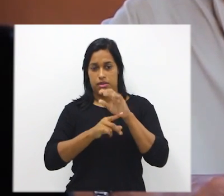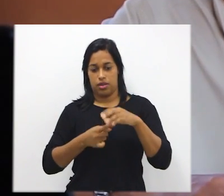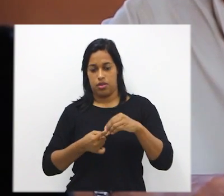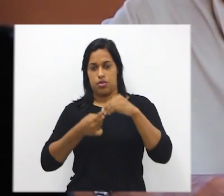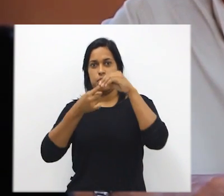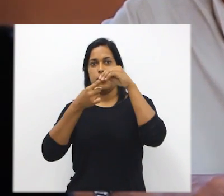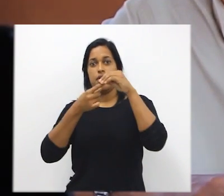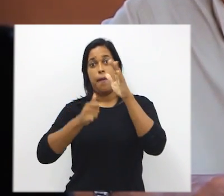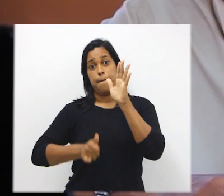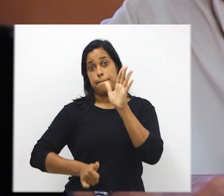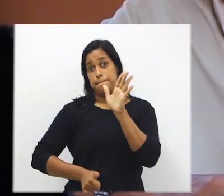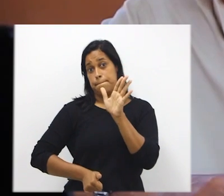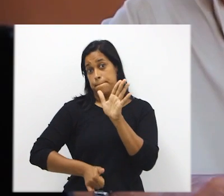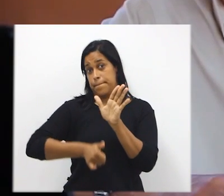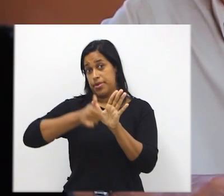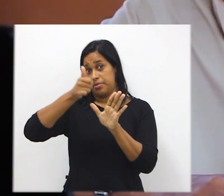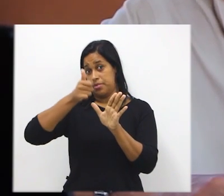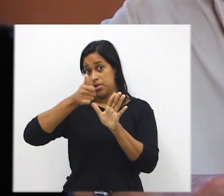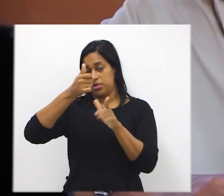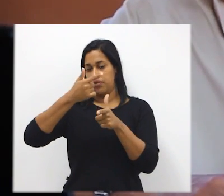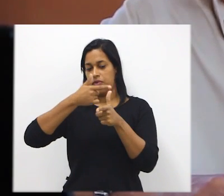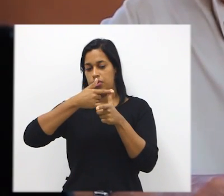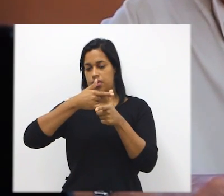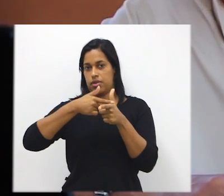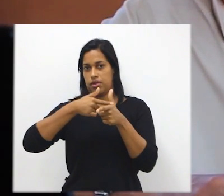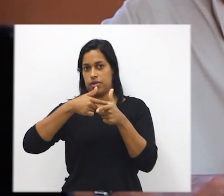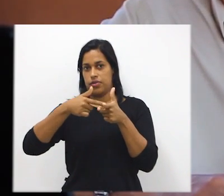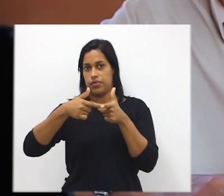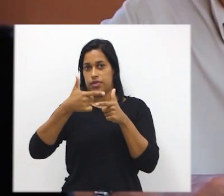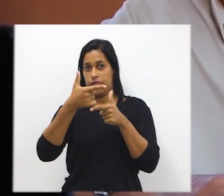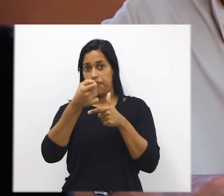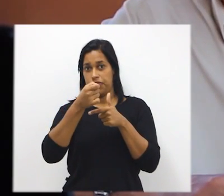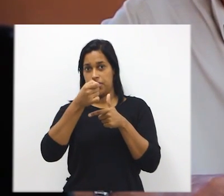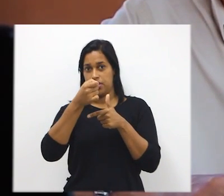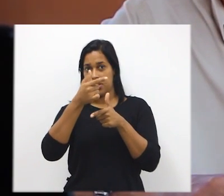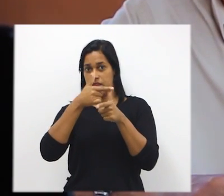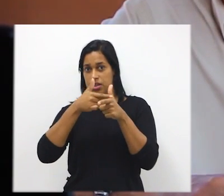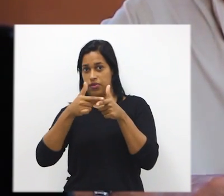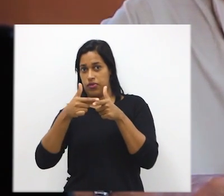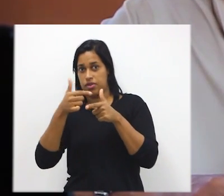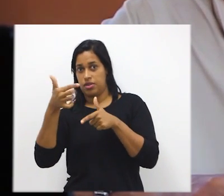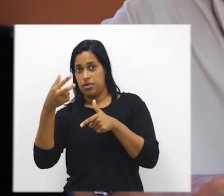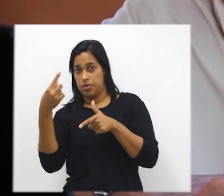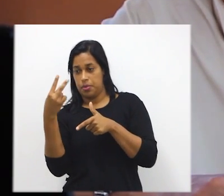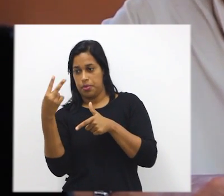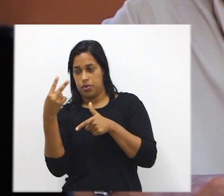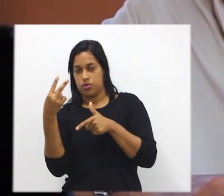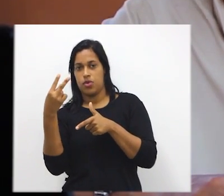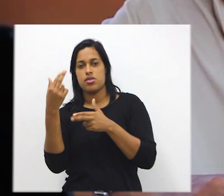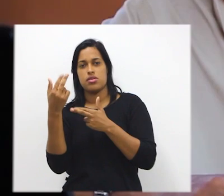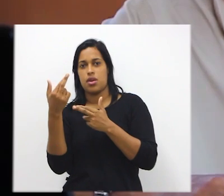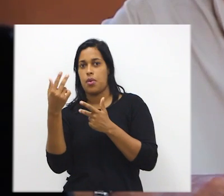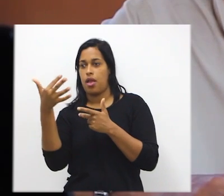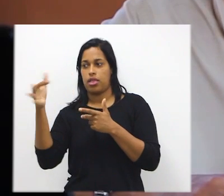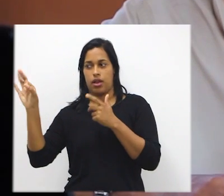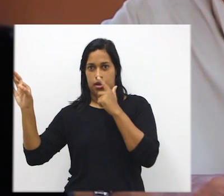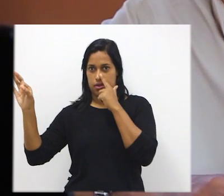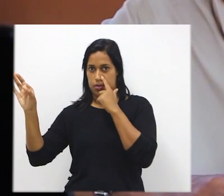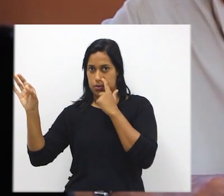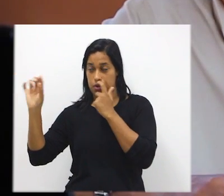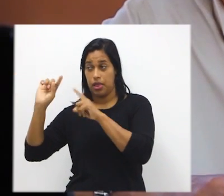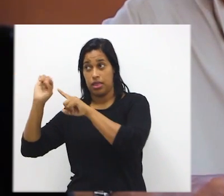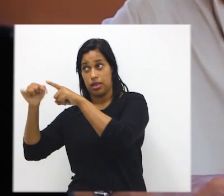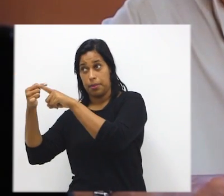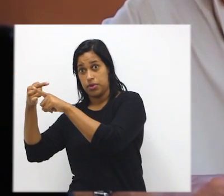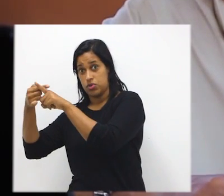prioridades, primeiro eu vou o quê? Dividir 20 por 2, que dá 10, e depois